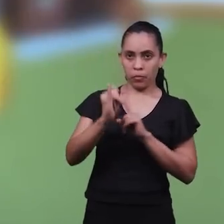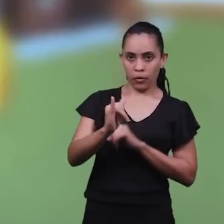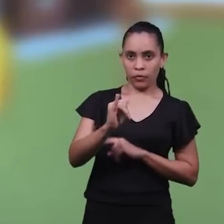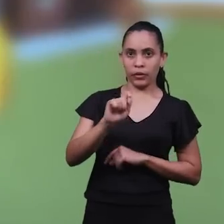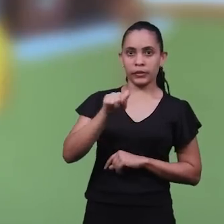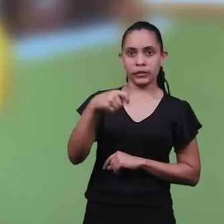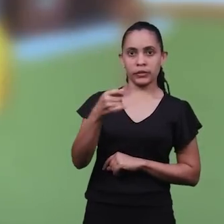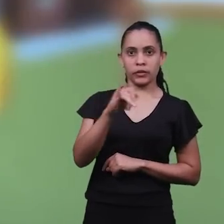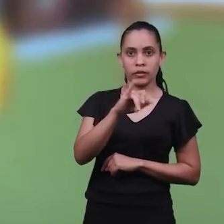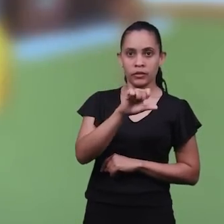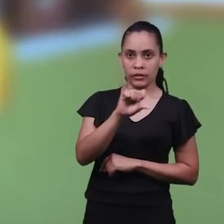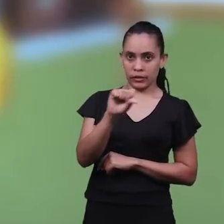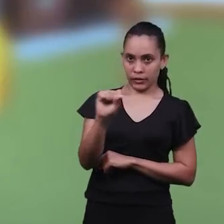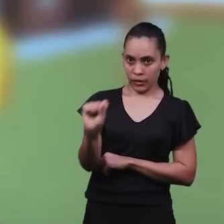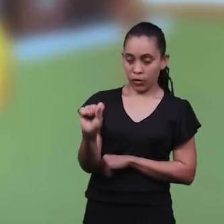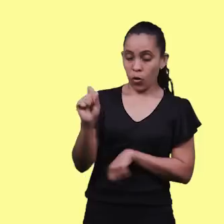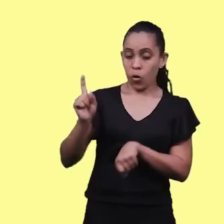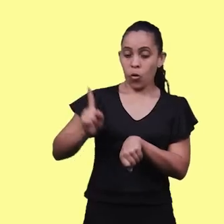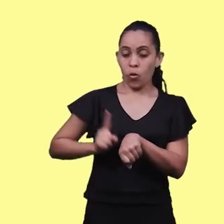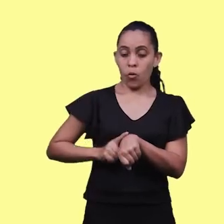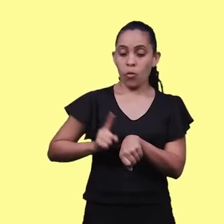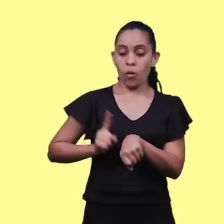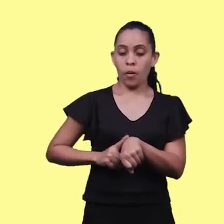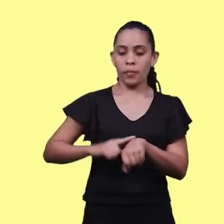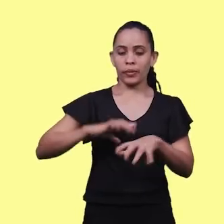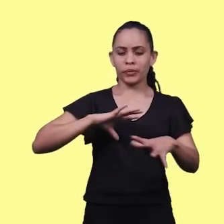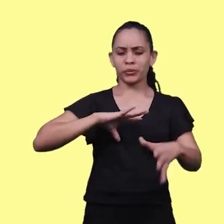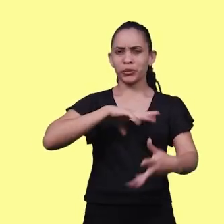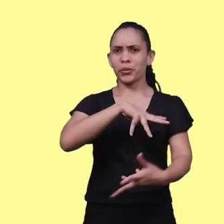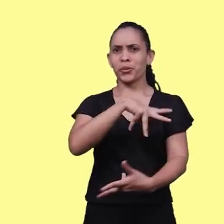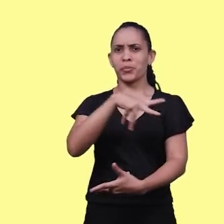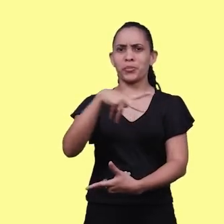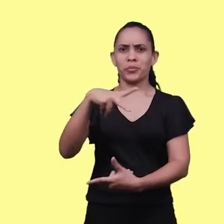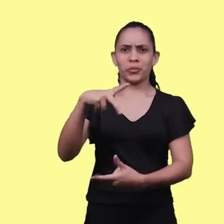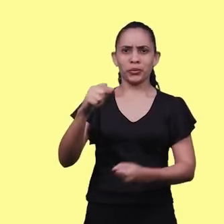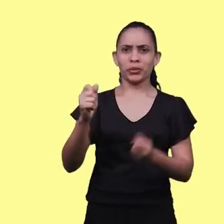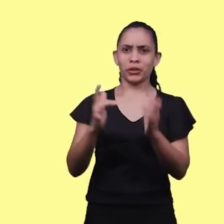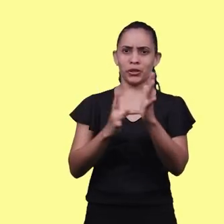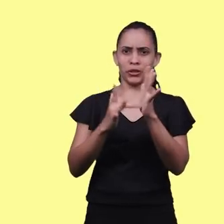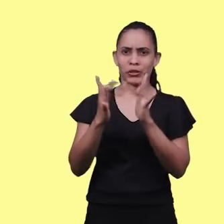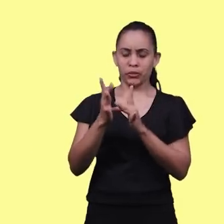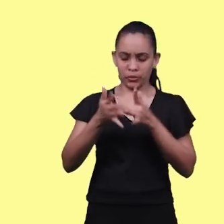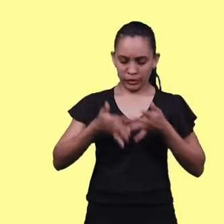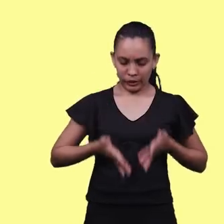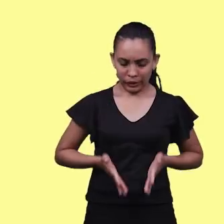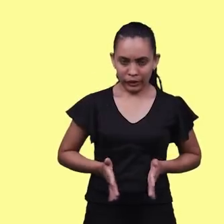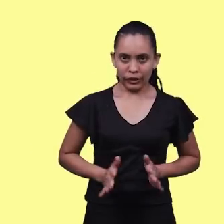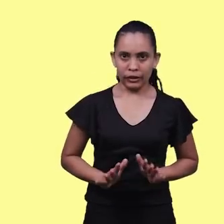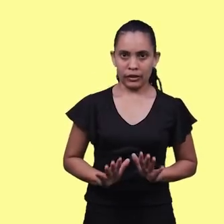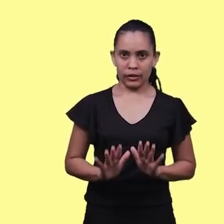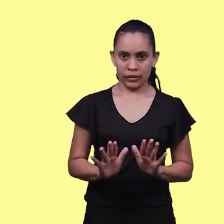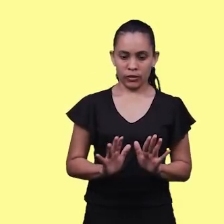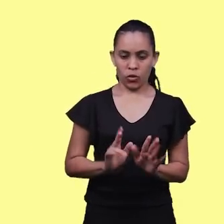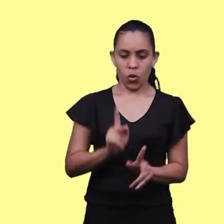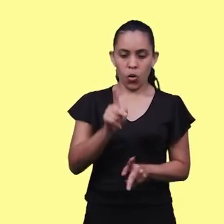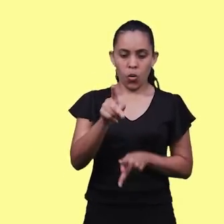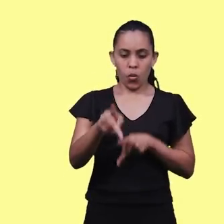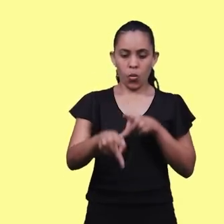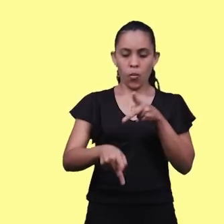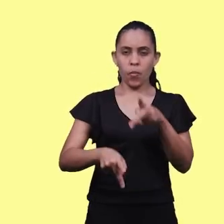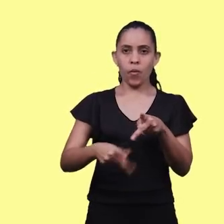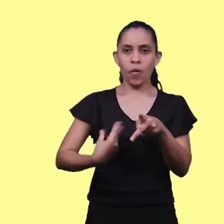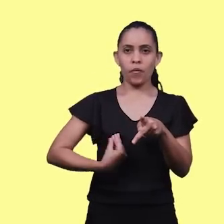a verdadeira situação do mundo no momento em que Jesus ia nascer. O povo estava